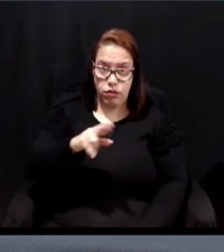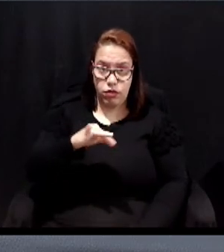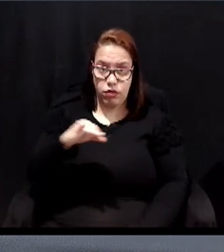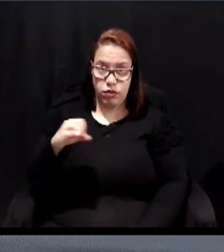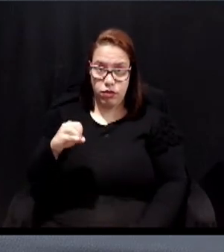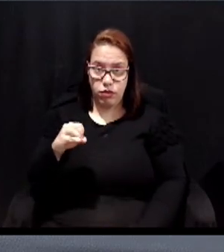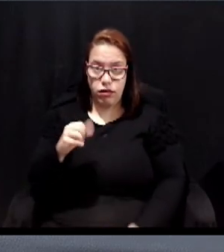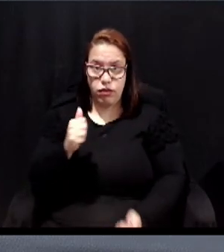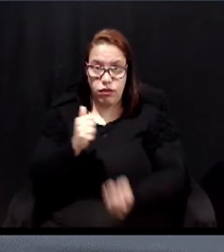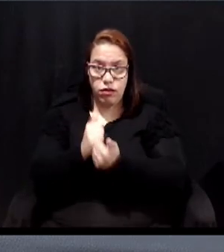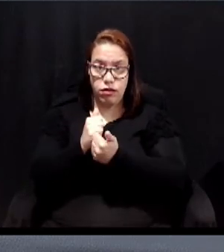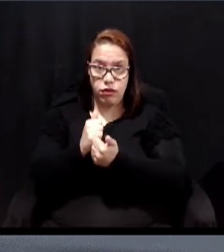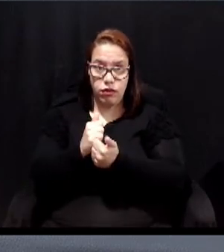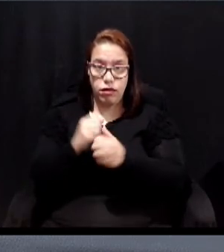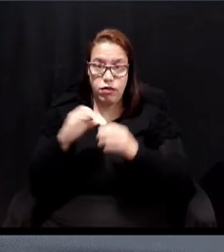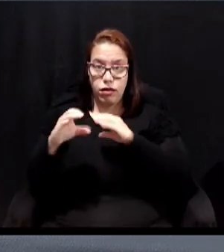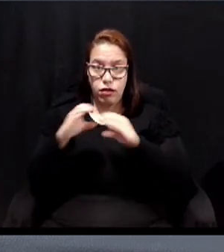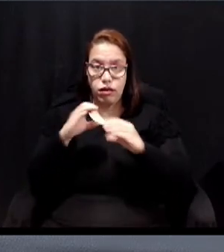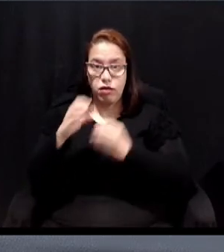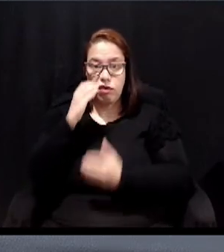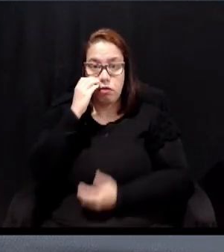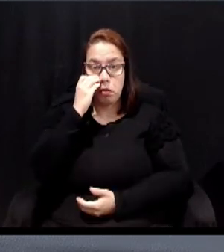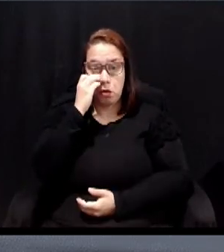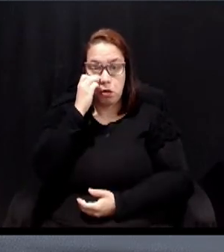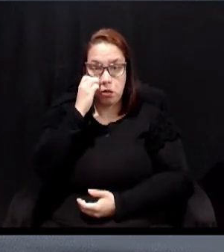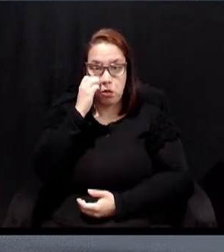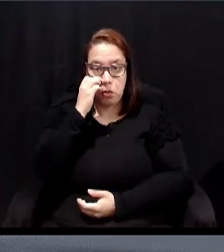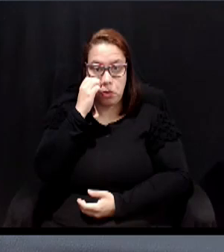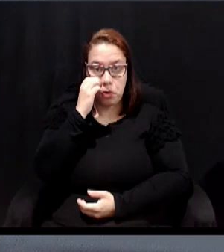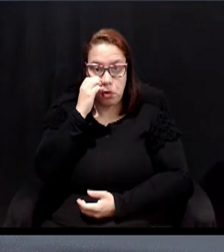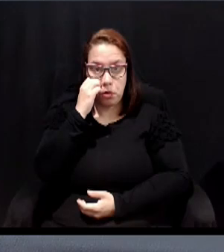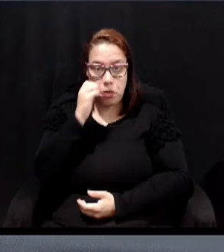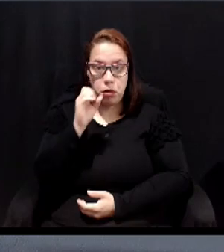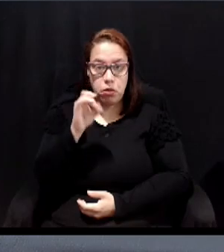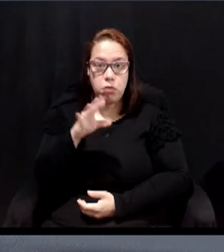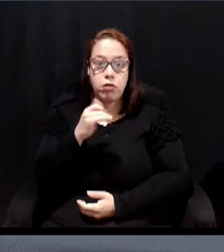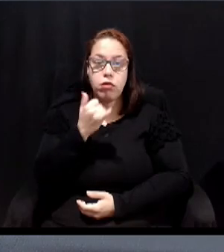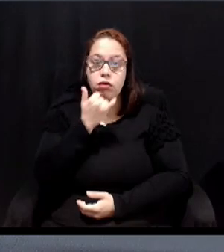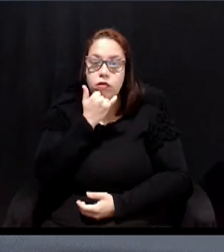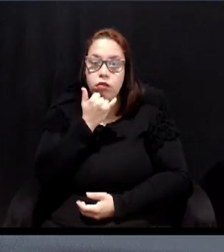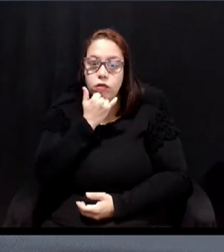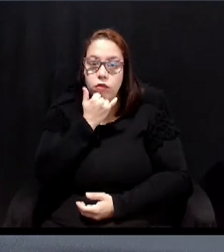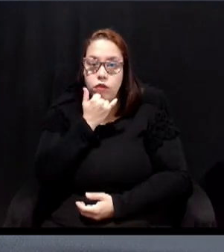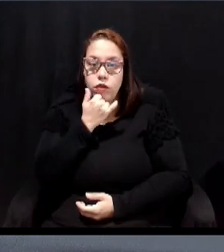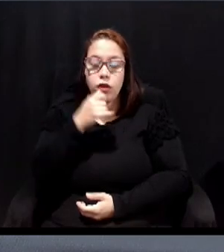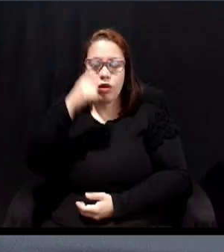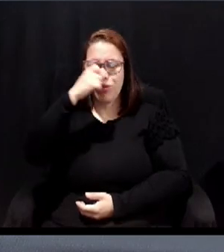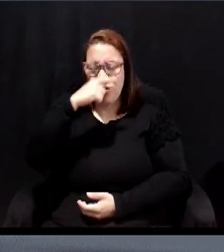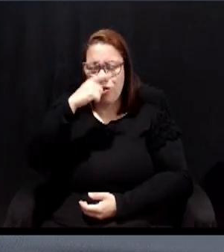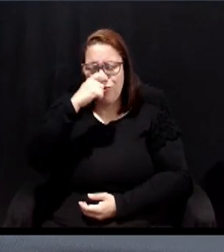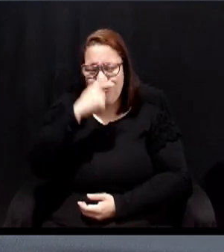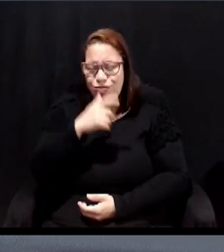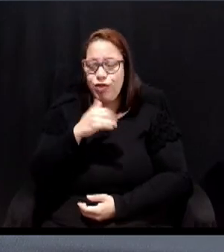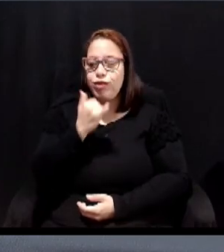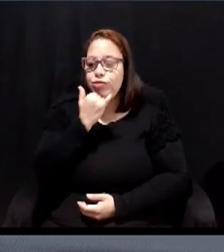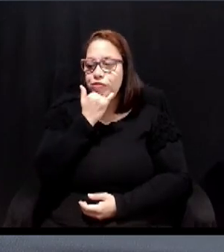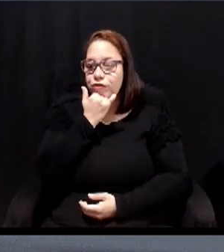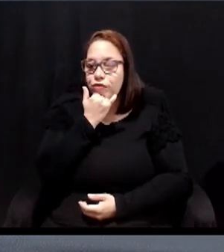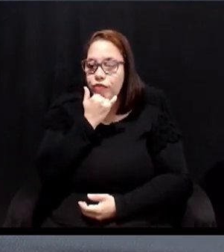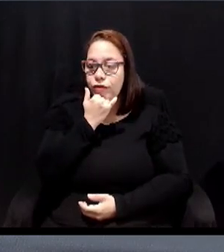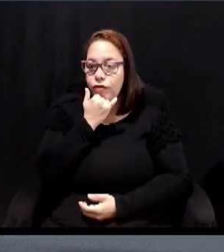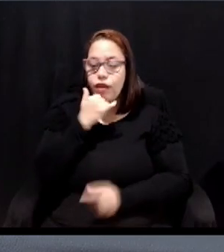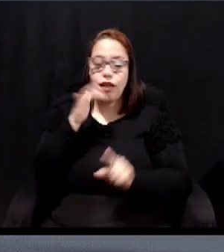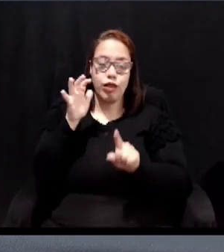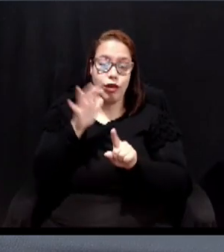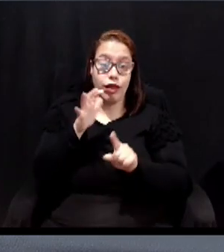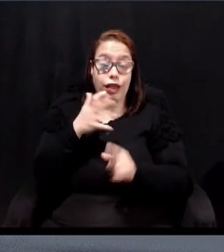vice-presidente de comunicações. Só desculpa, eu estou meio atônito, estou numa gripe, né? Acho que essa influenza que a gente está bem